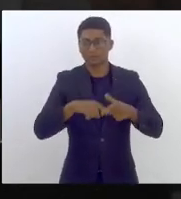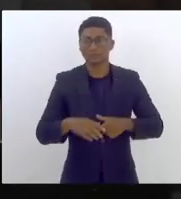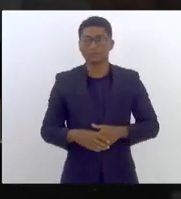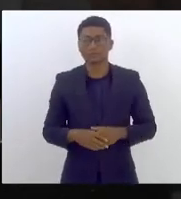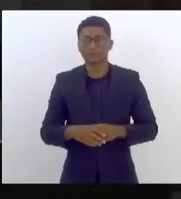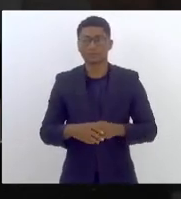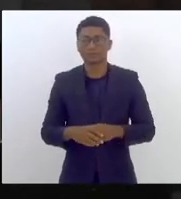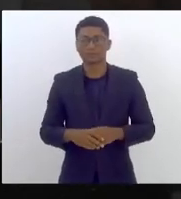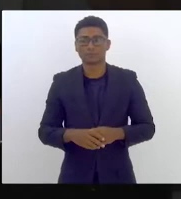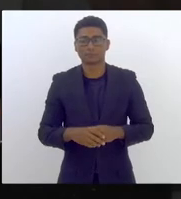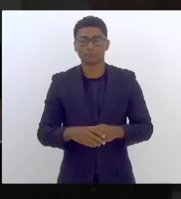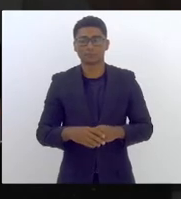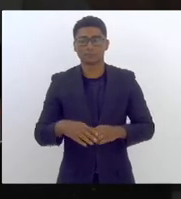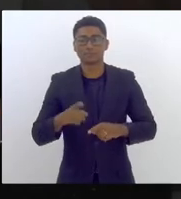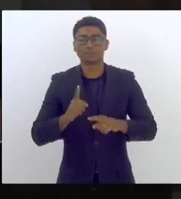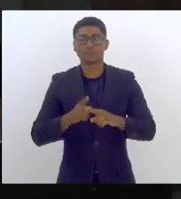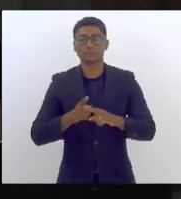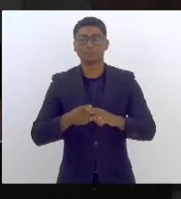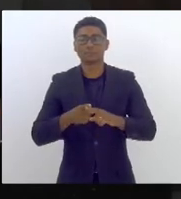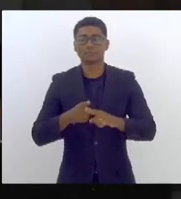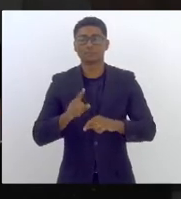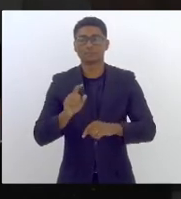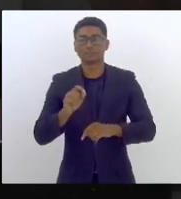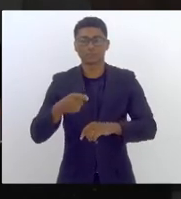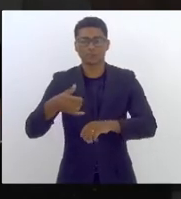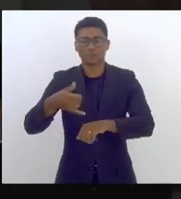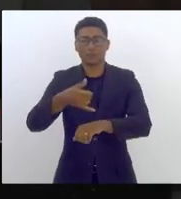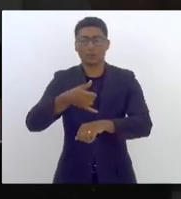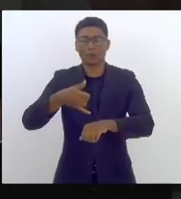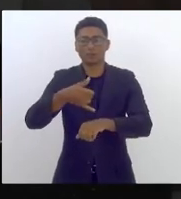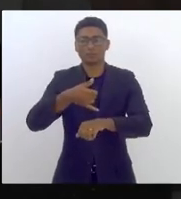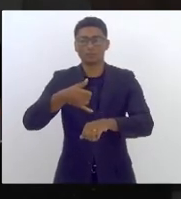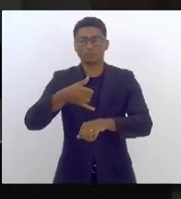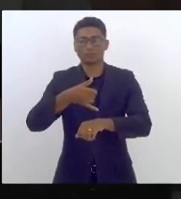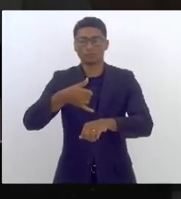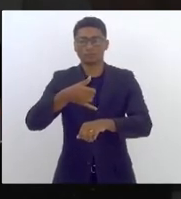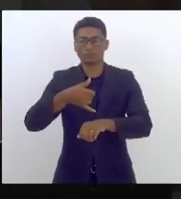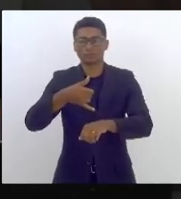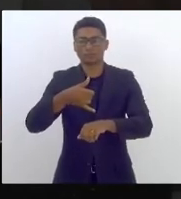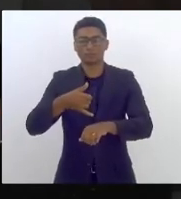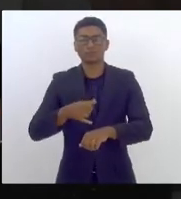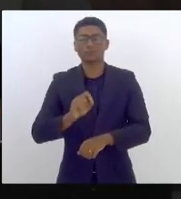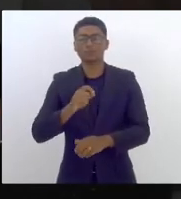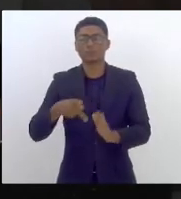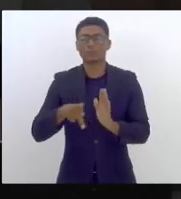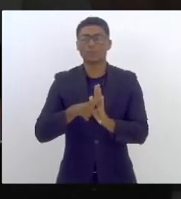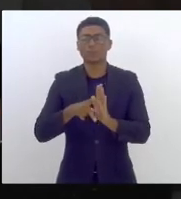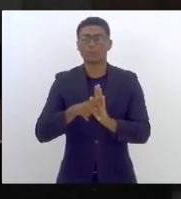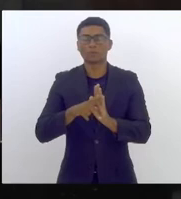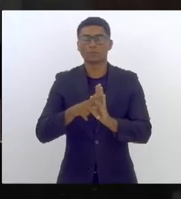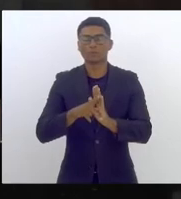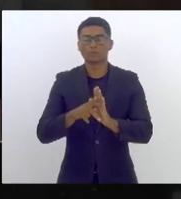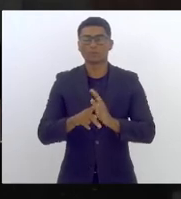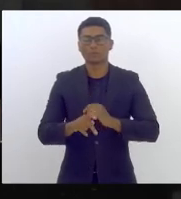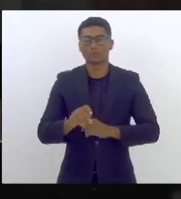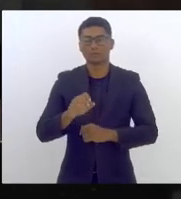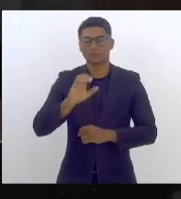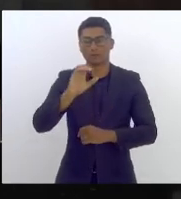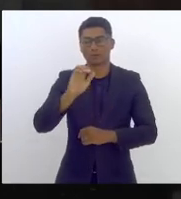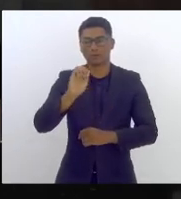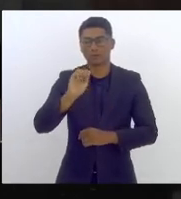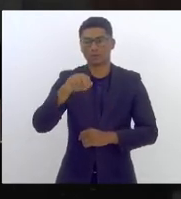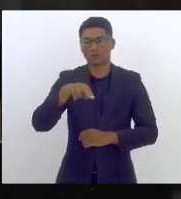do Óleo medicinal extraído da cannabis e queria